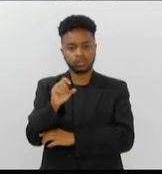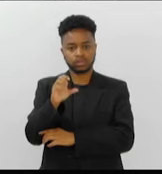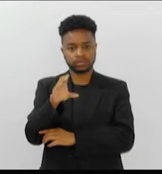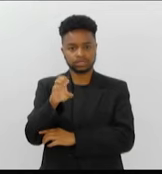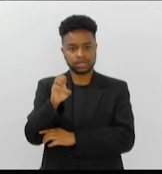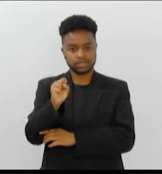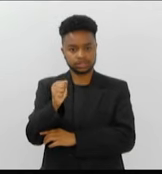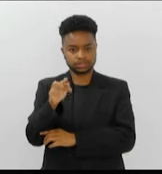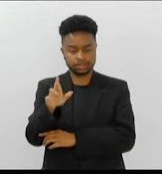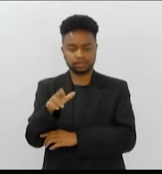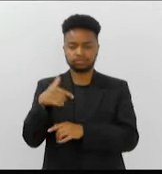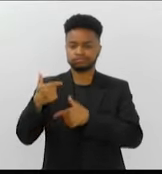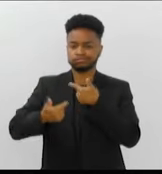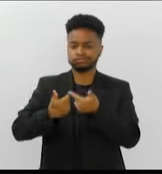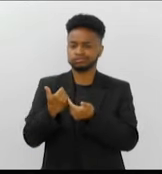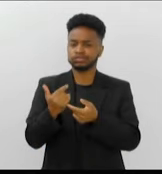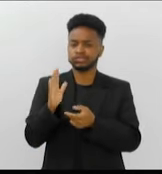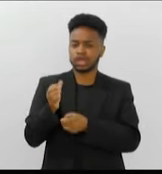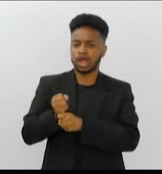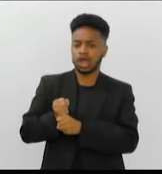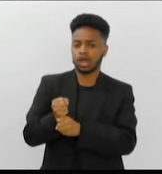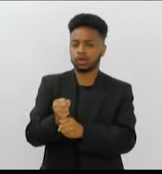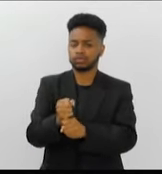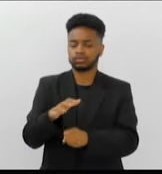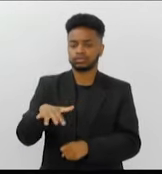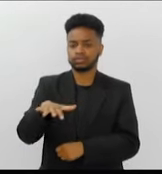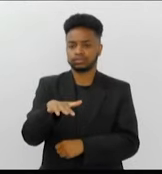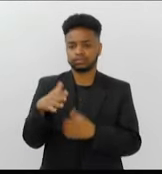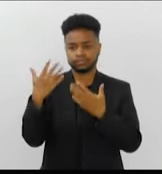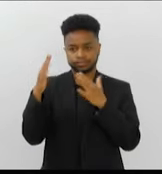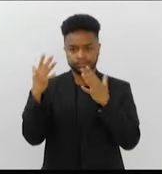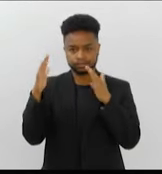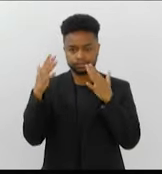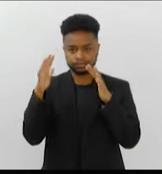à frente daquela unidade. Parabéns,